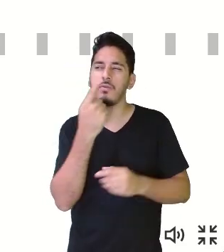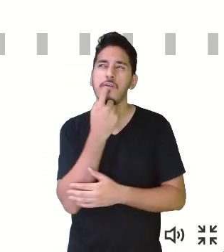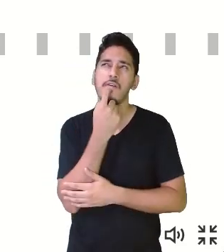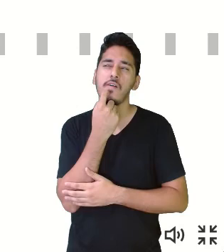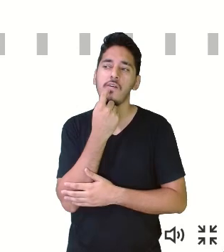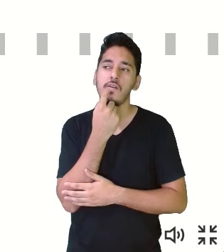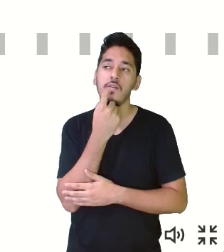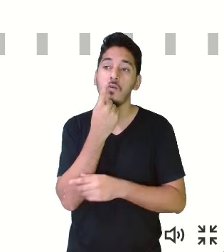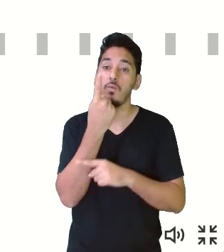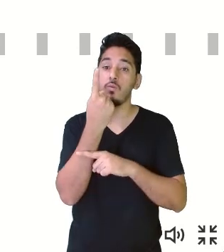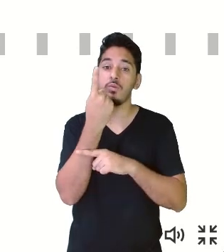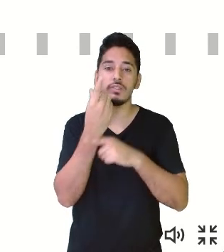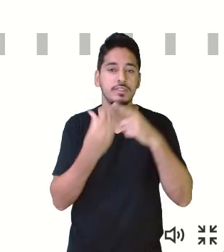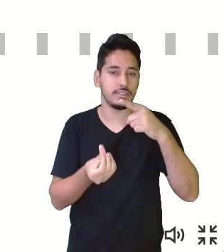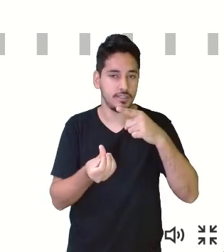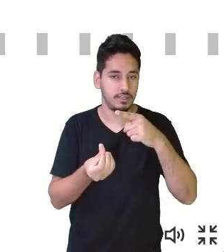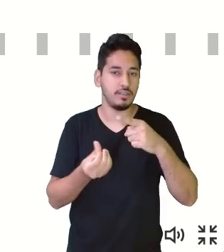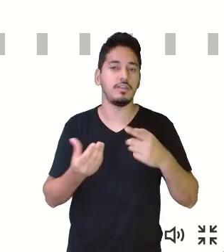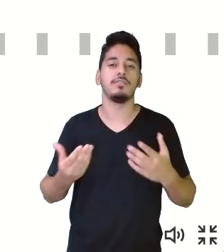ele comeu